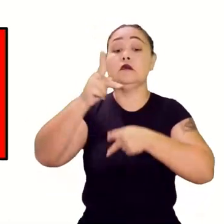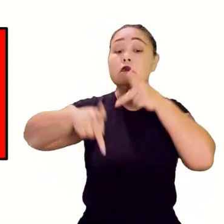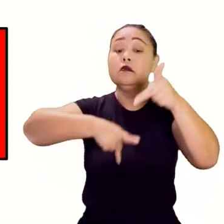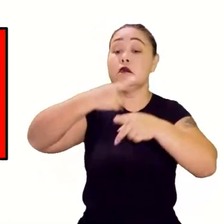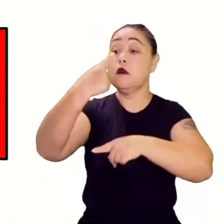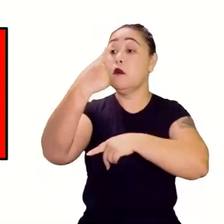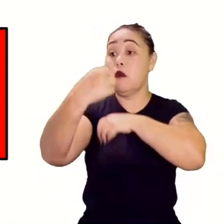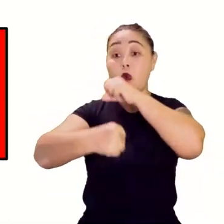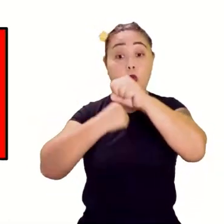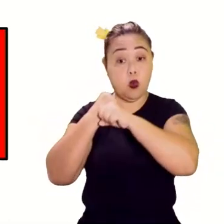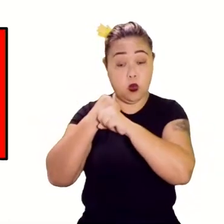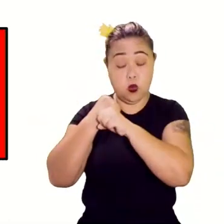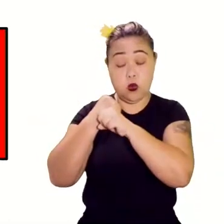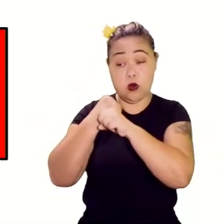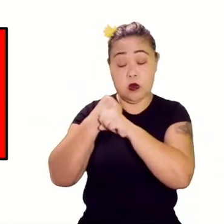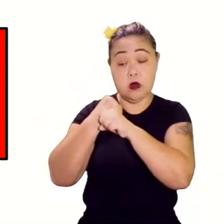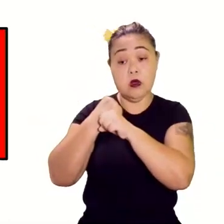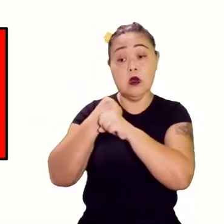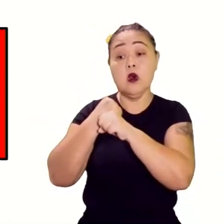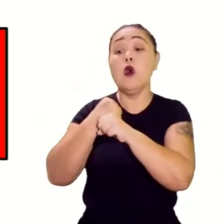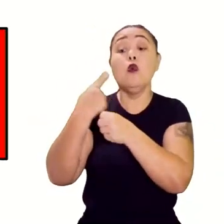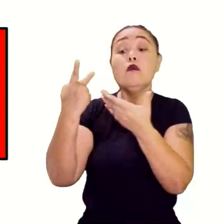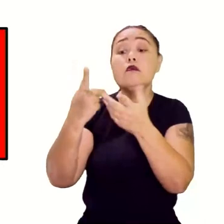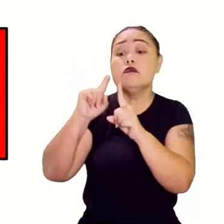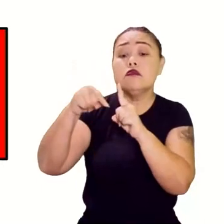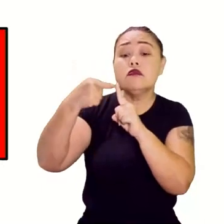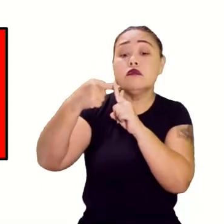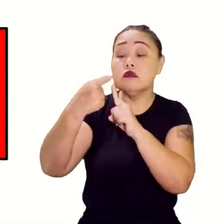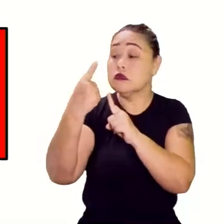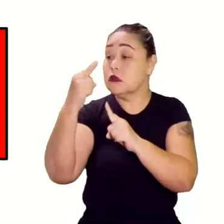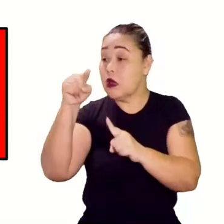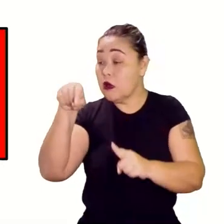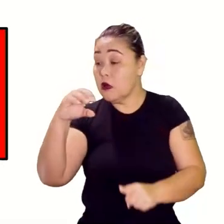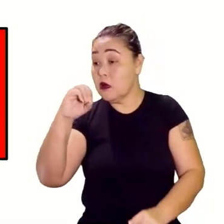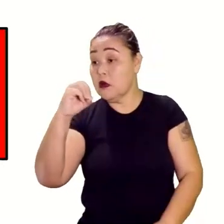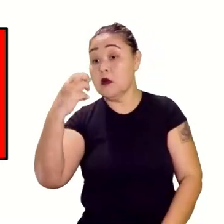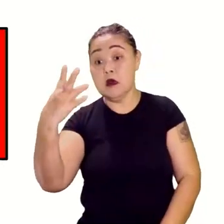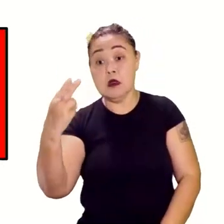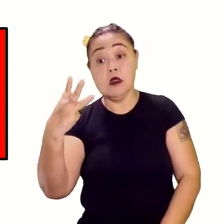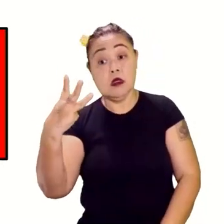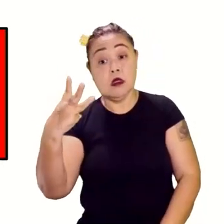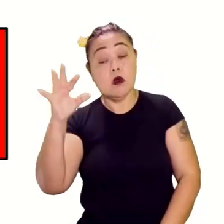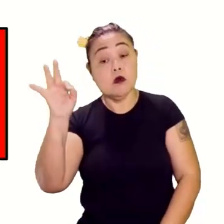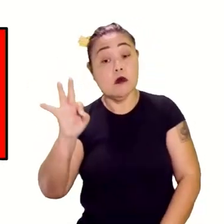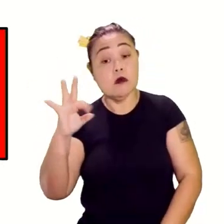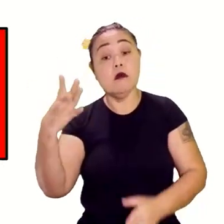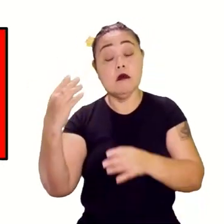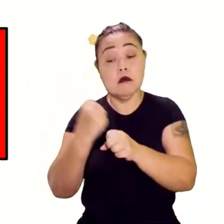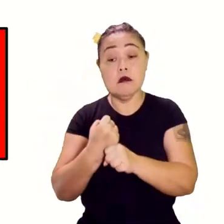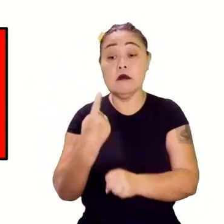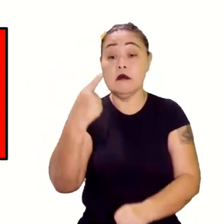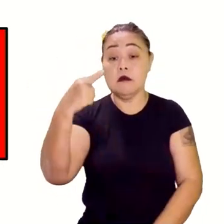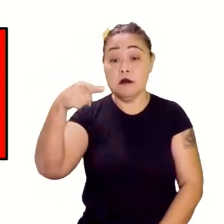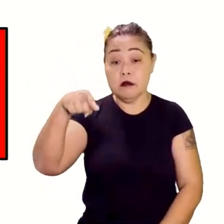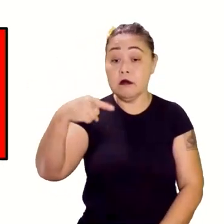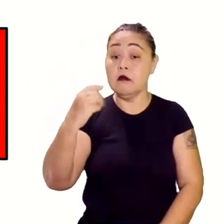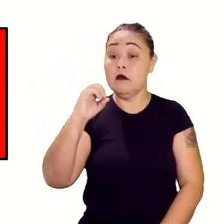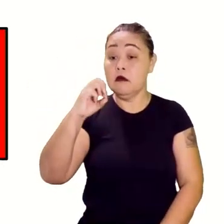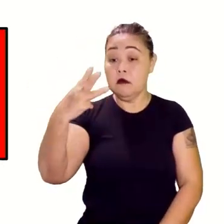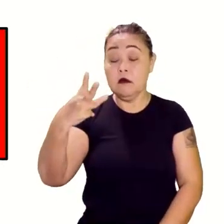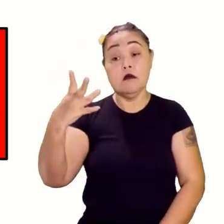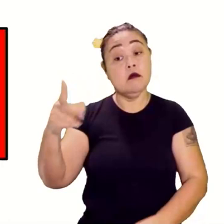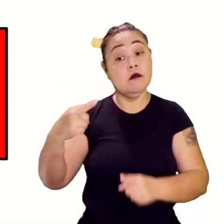um ano. O que que aumentou? Aumentou 0,3%. Mais um ficou